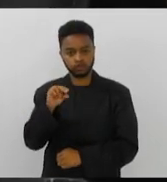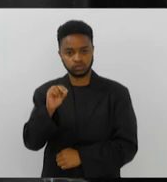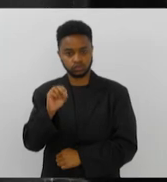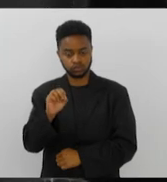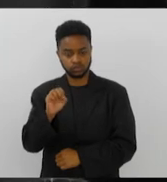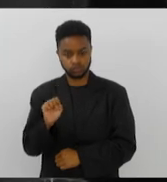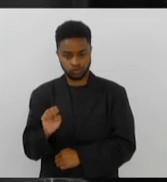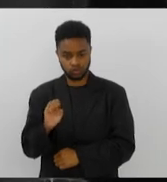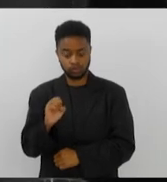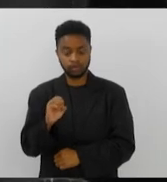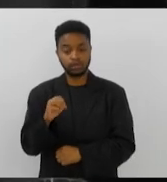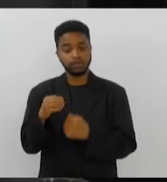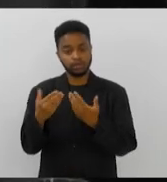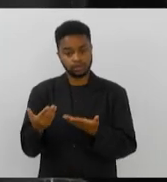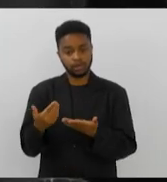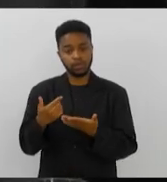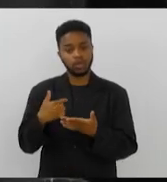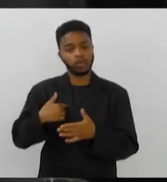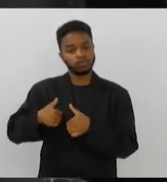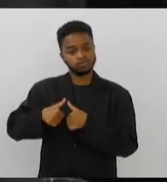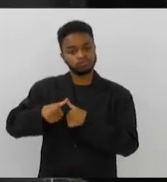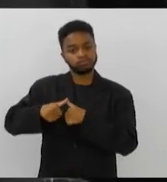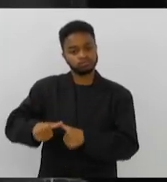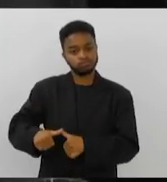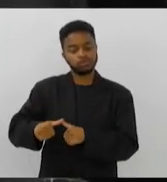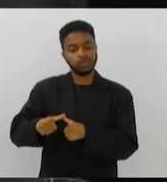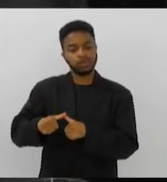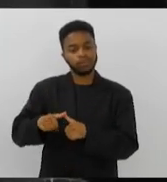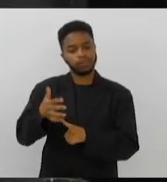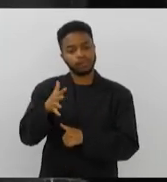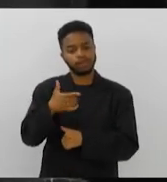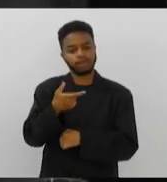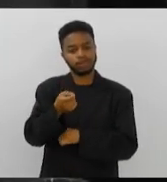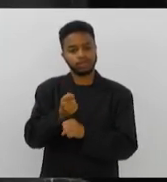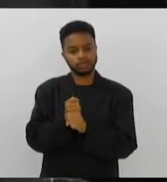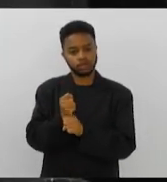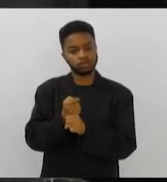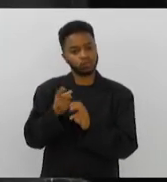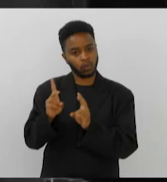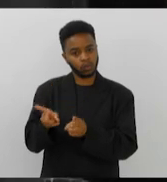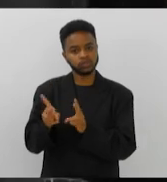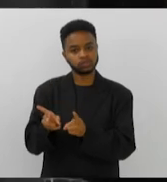lá estou há quase 20 anos